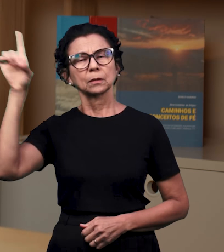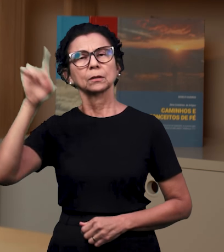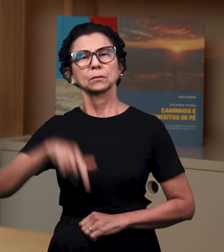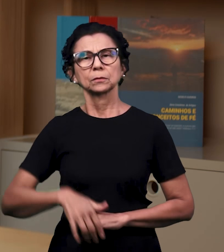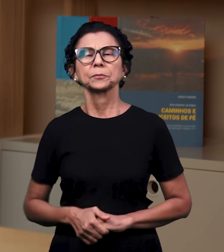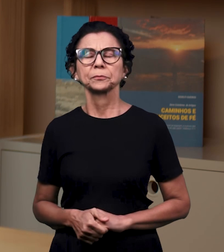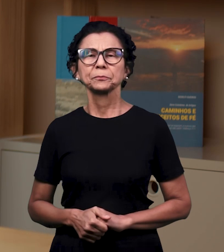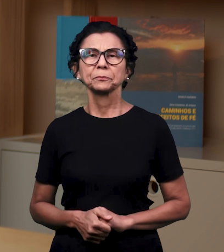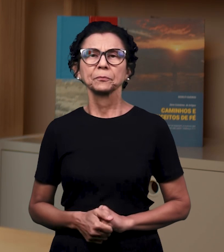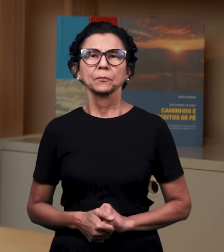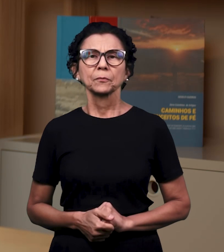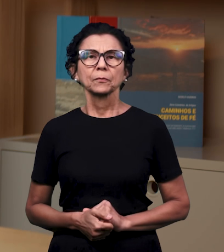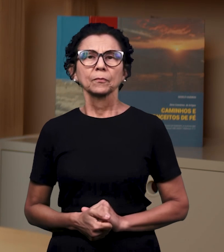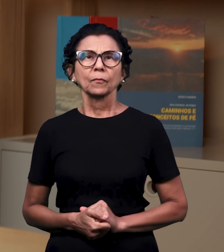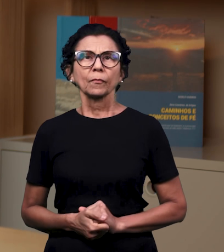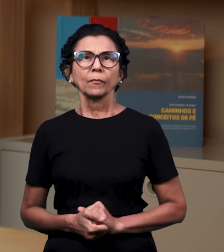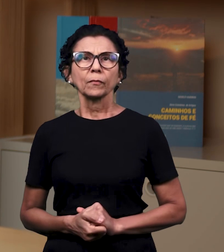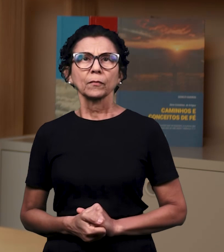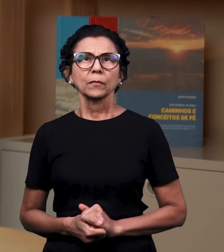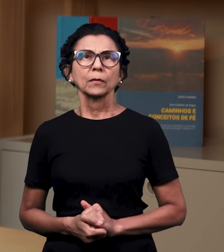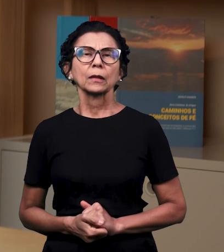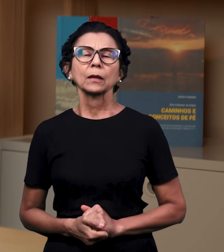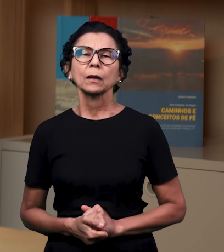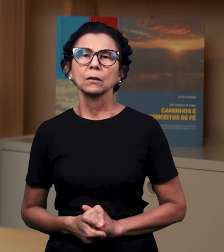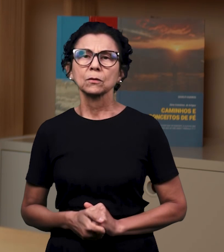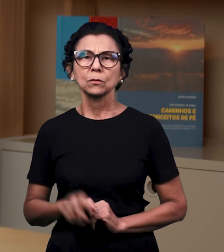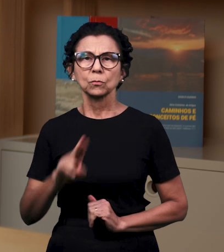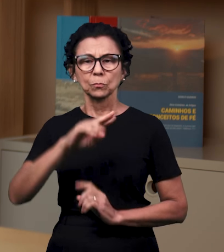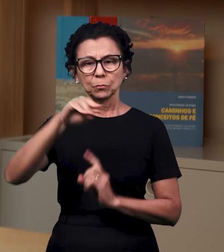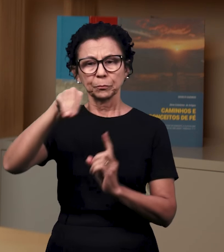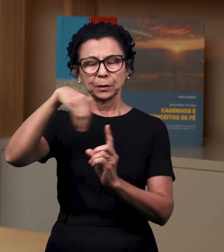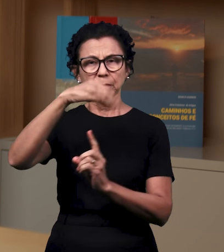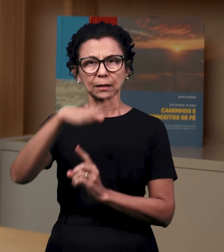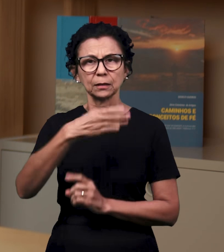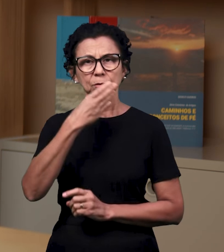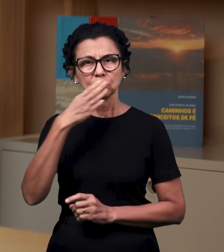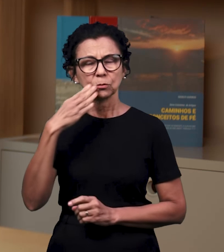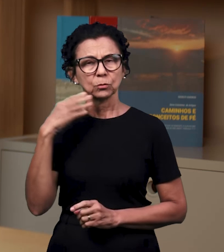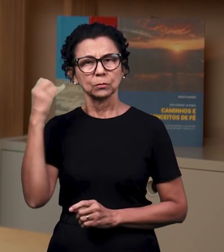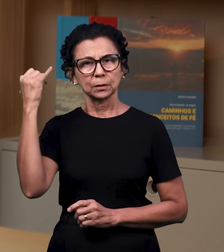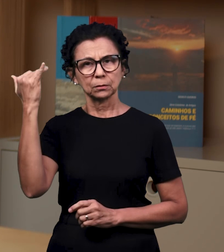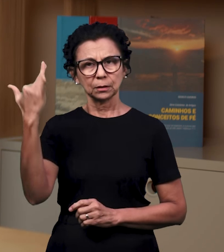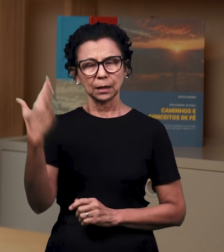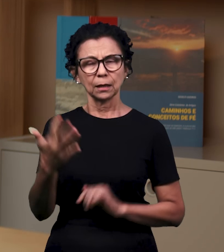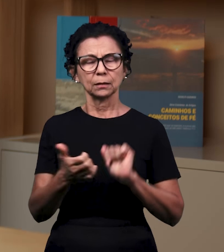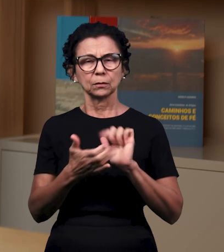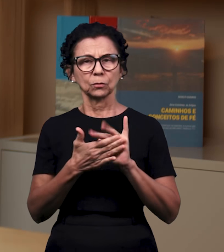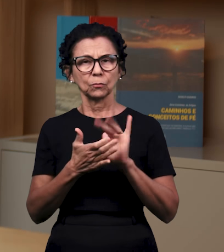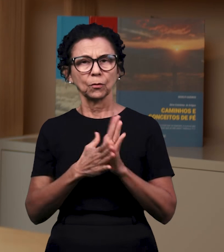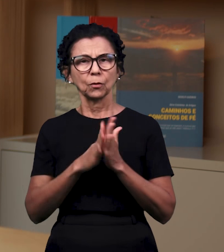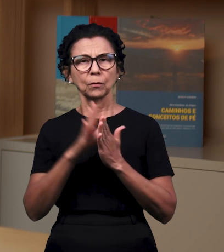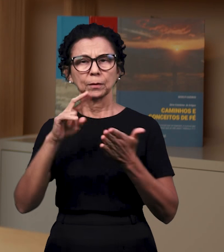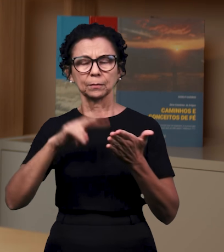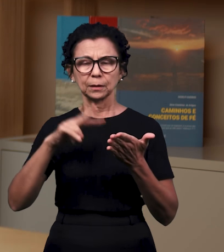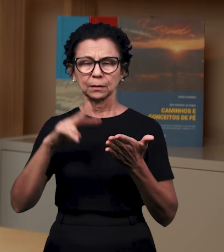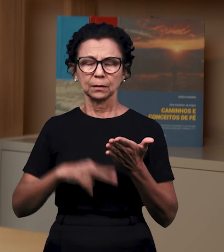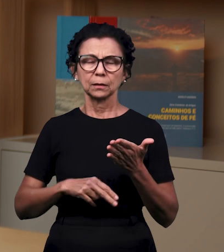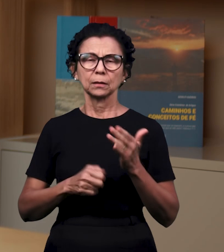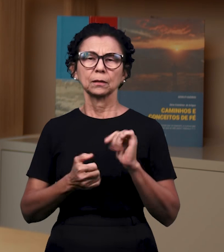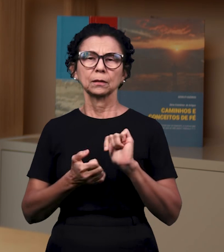arrependimento, de uso dos recursos da graça, de uso daquilo que é a santificação